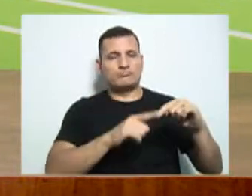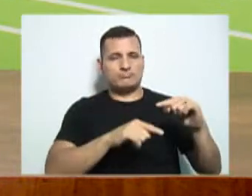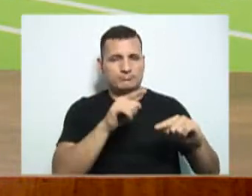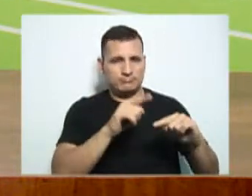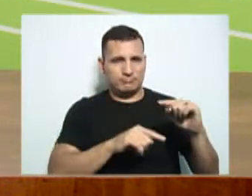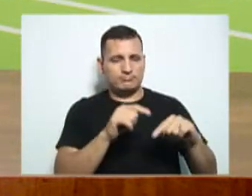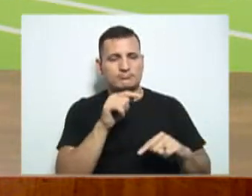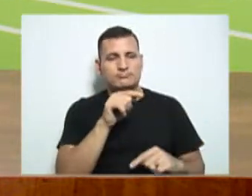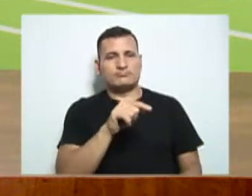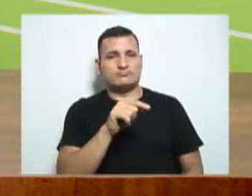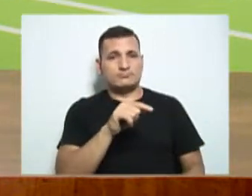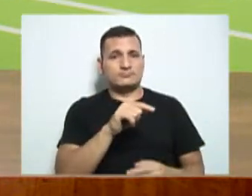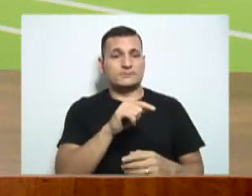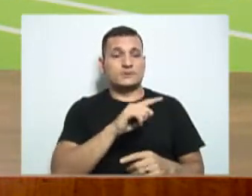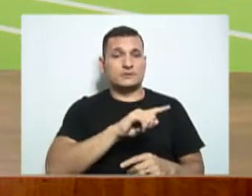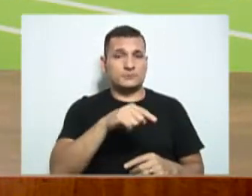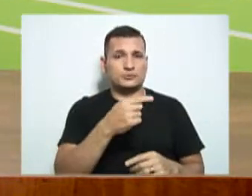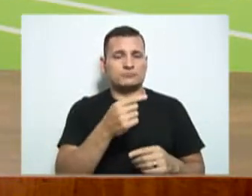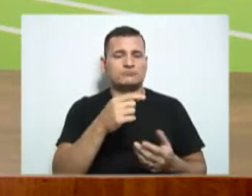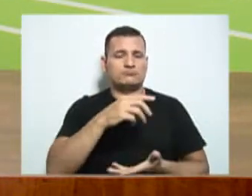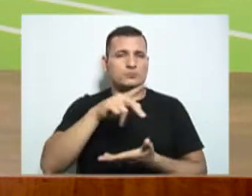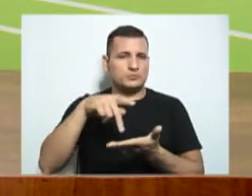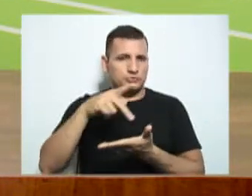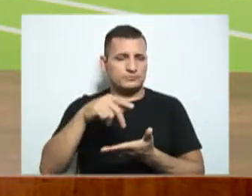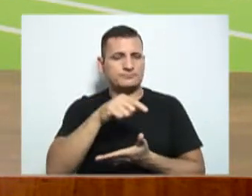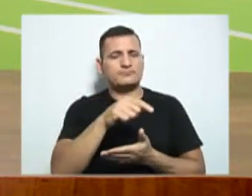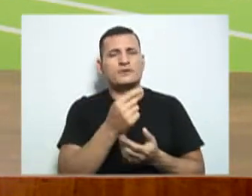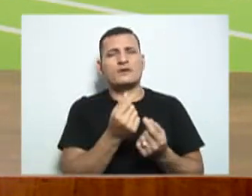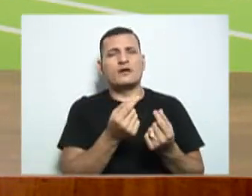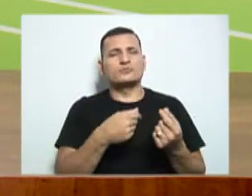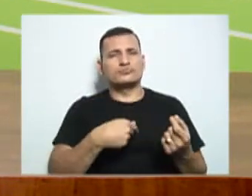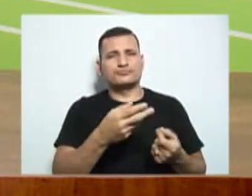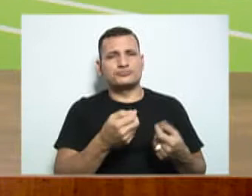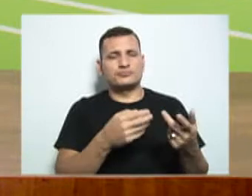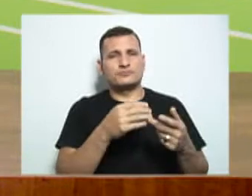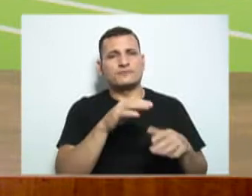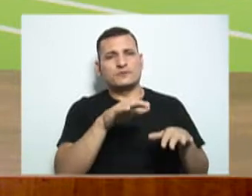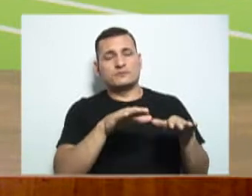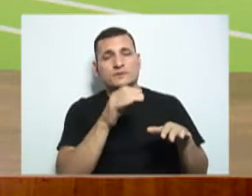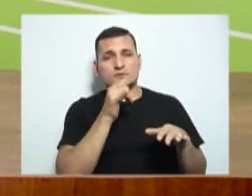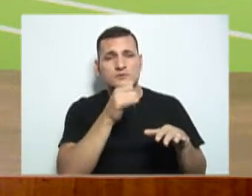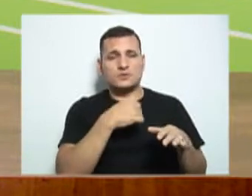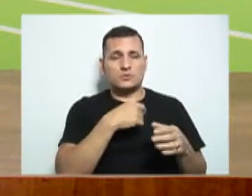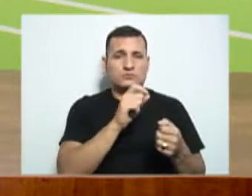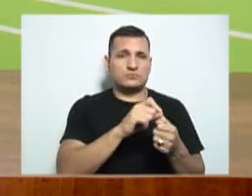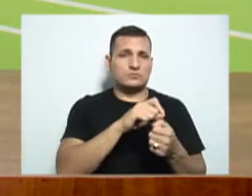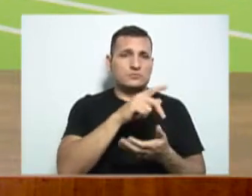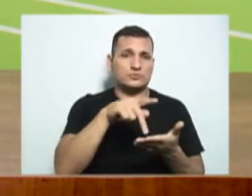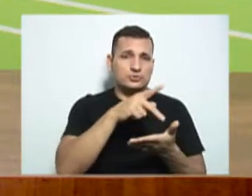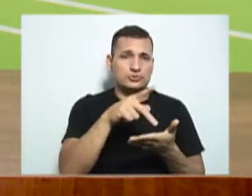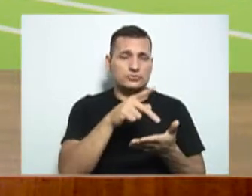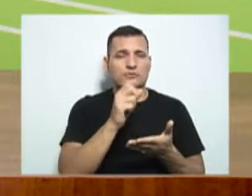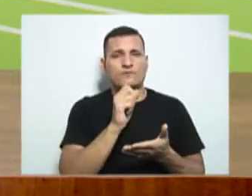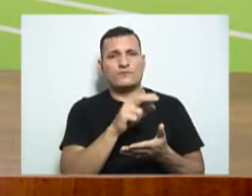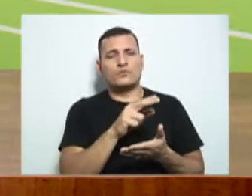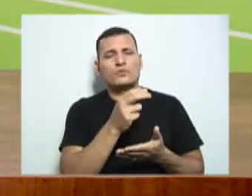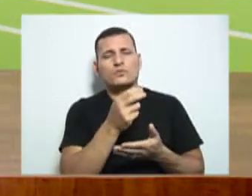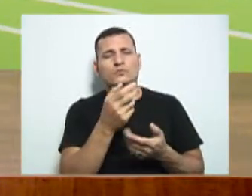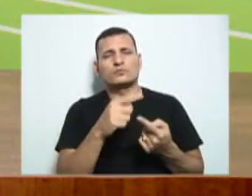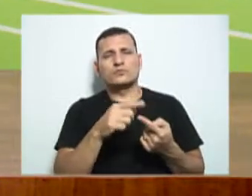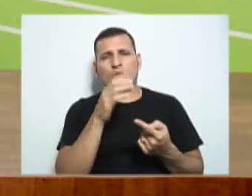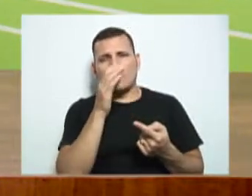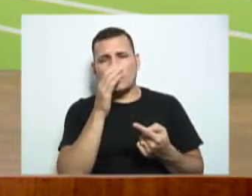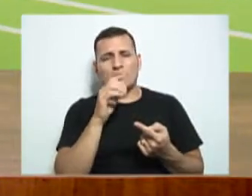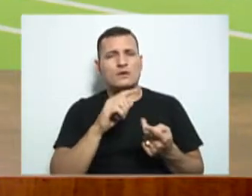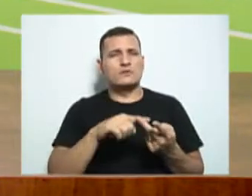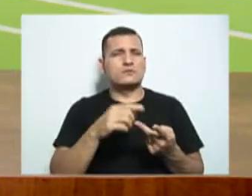produzir esse pudim, ou seja, os custos variáveis. Se eu produzir um pudim, eu vou gastar essa quantidade de leite condensado. Se eu